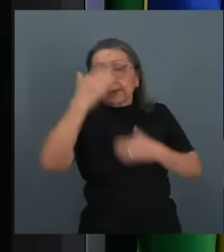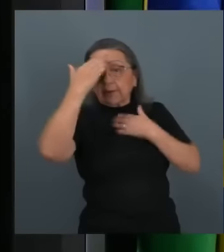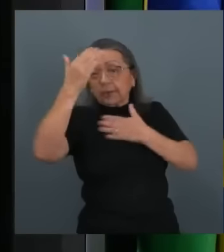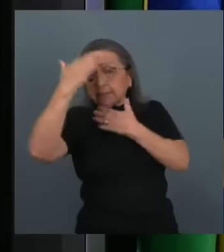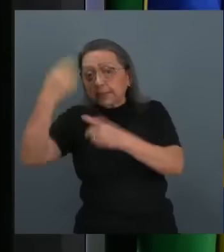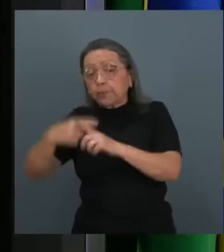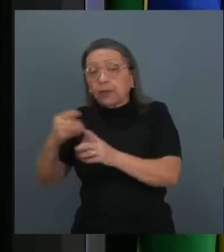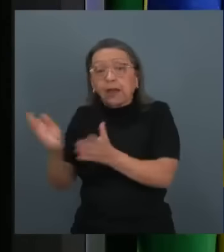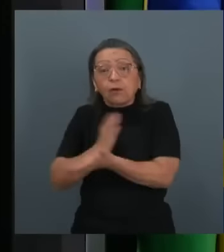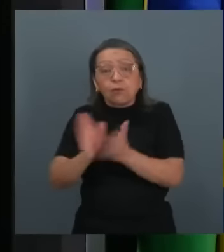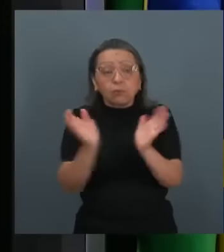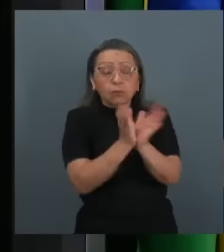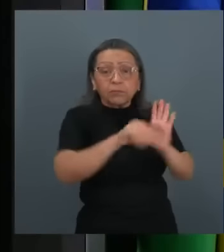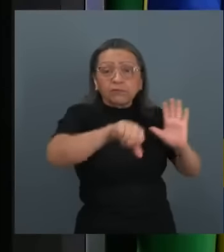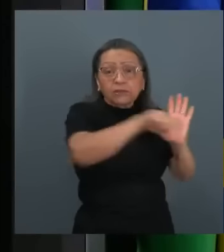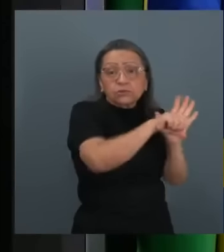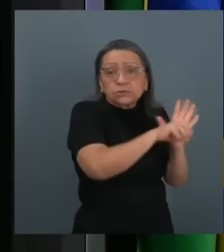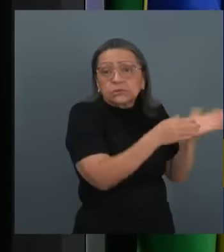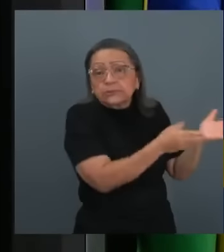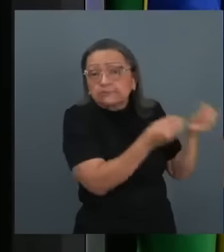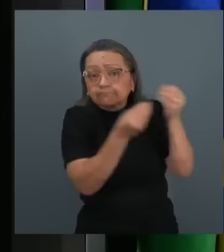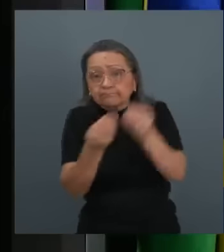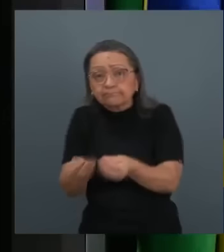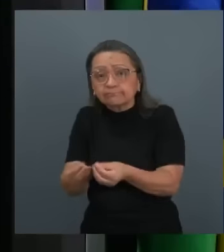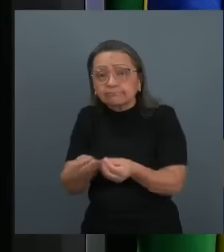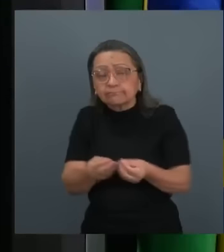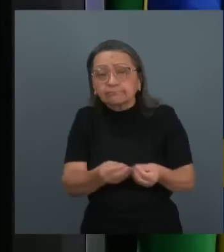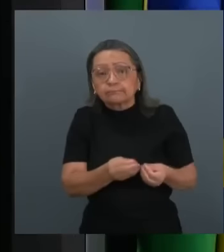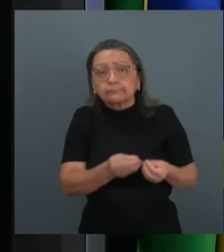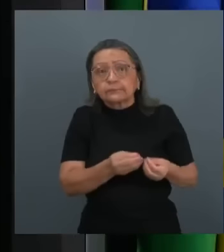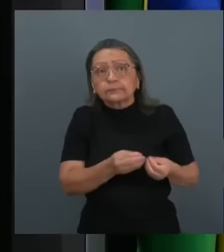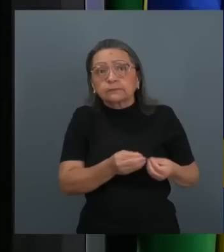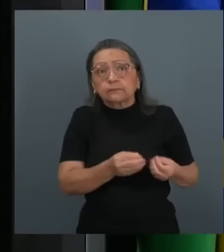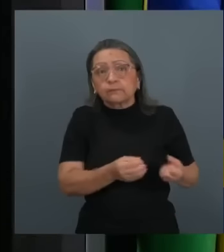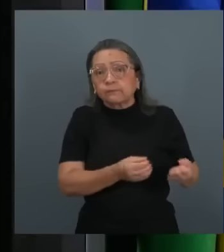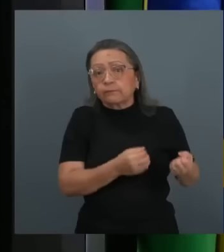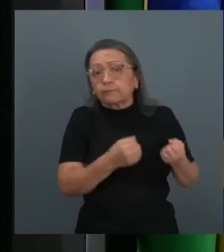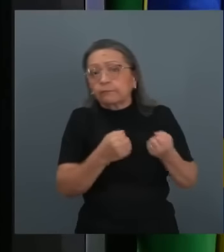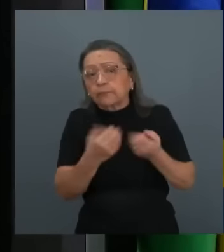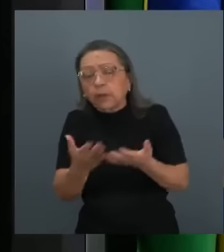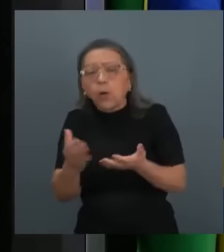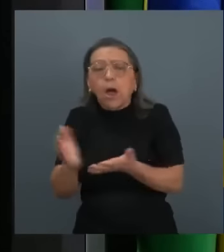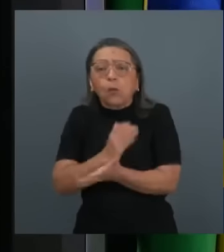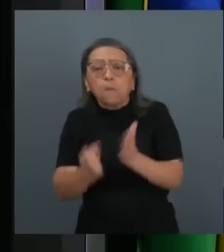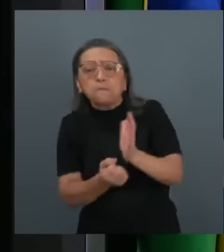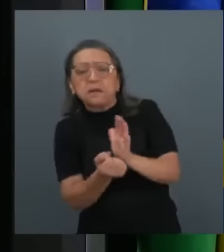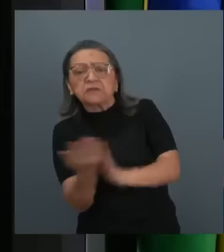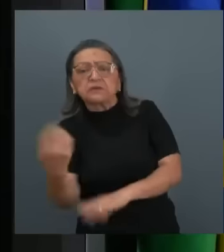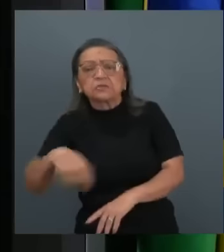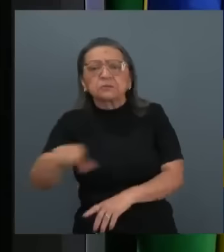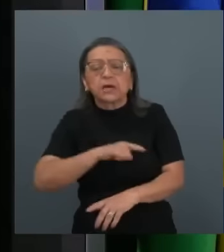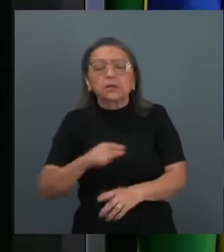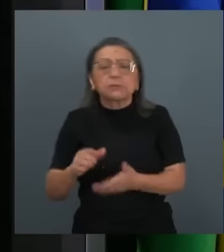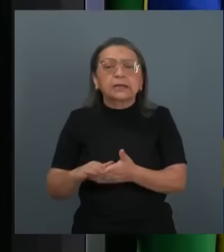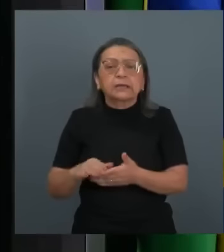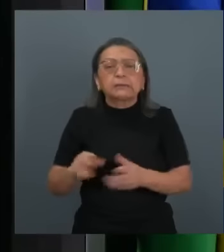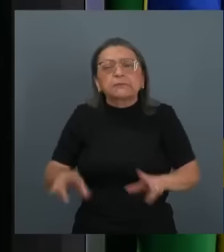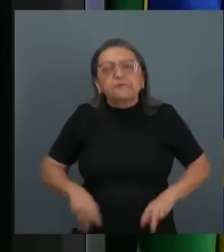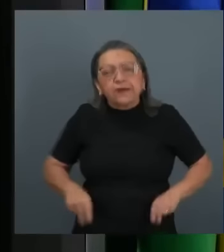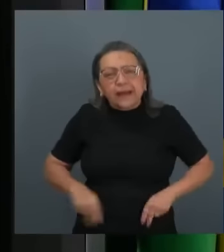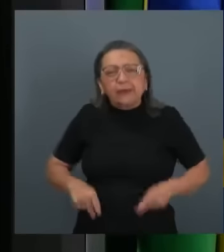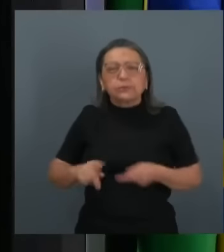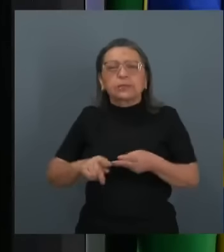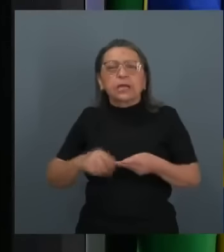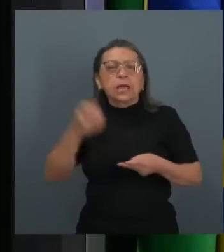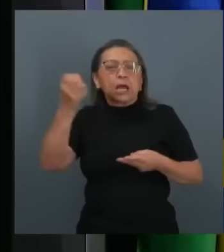certas facções que chegam, que levam certos benefícios para uma fralda para a criança,